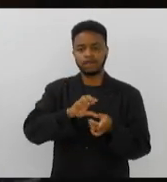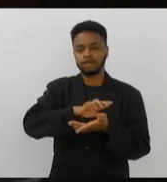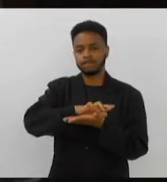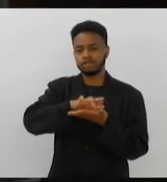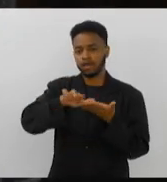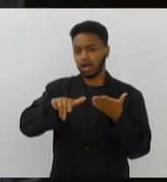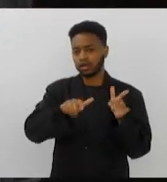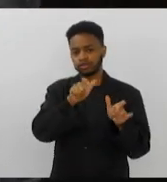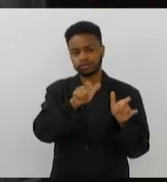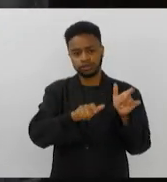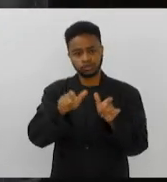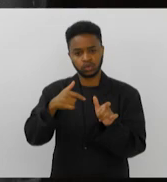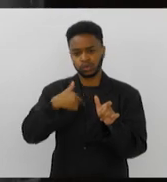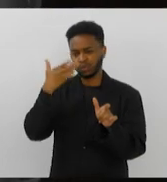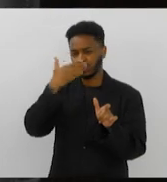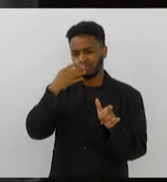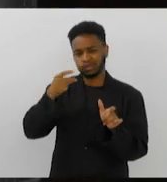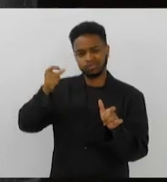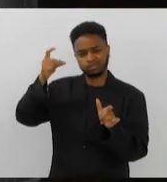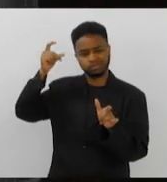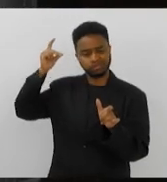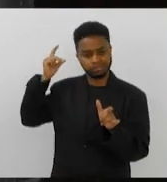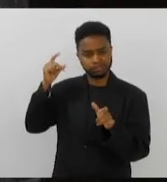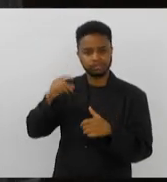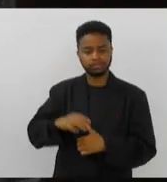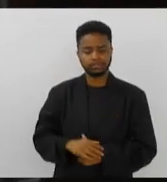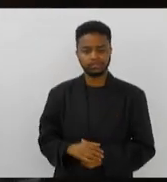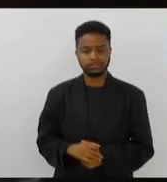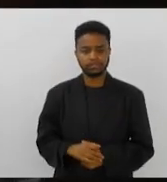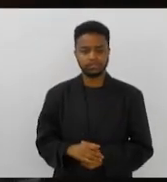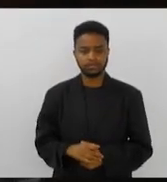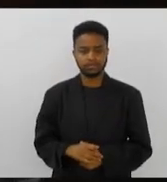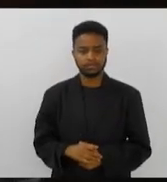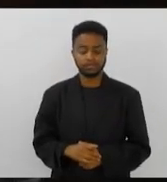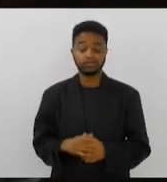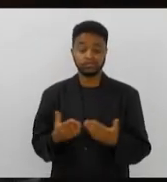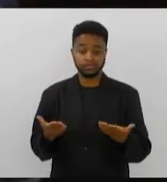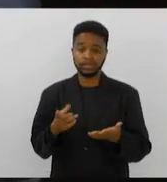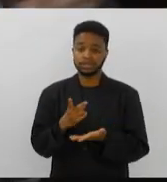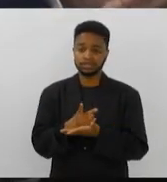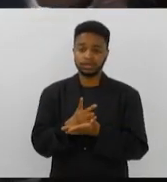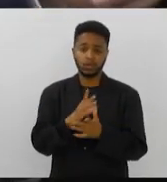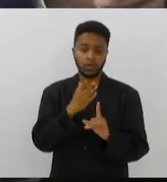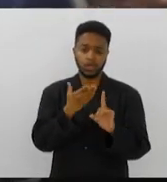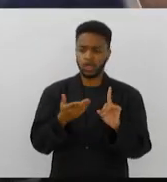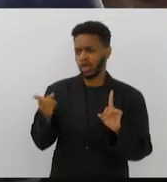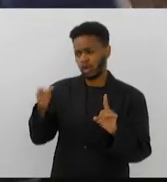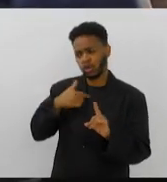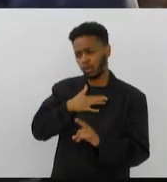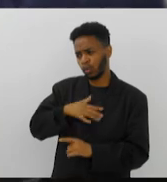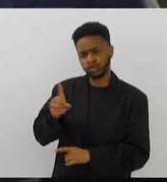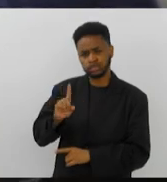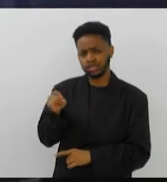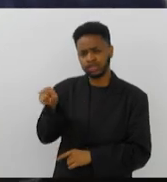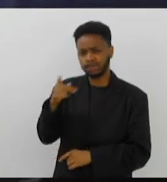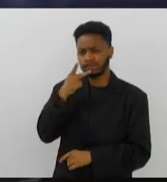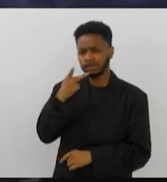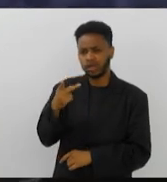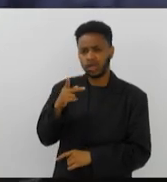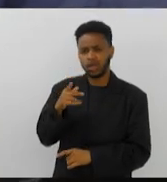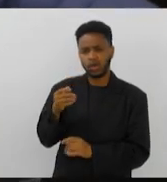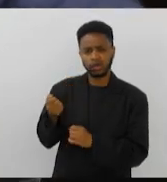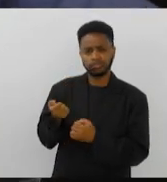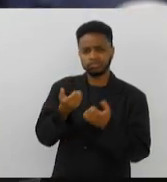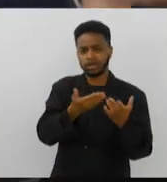várias pessoas que eu não vejo há muito tempo que nessas homenagens assim l não gostei não ne gosto de dar homenagem para